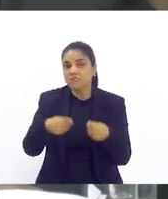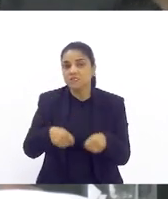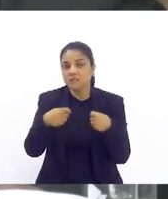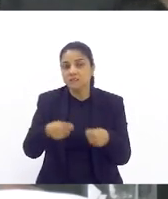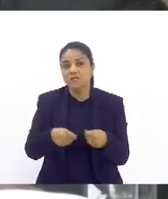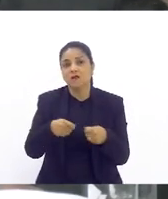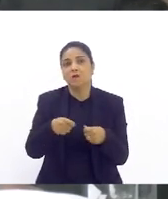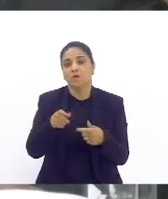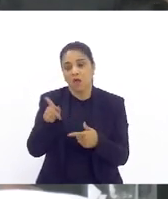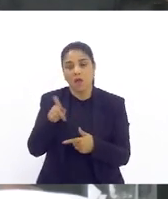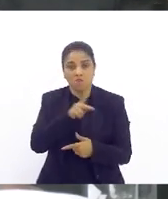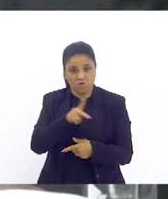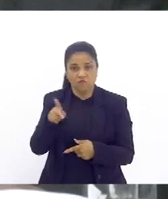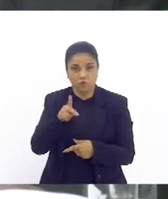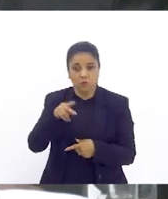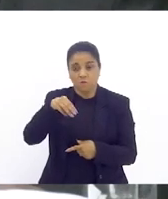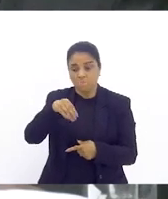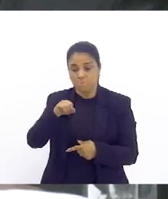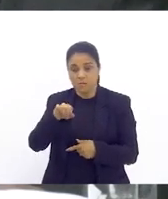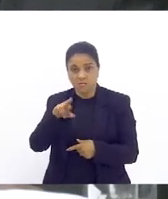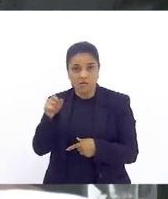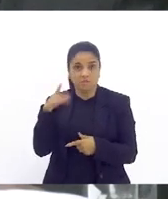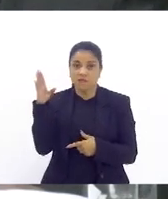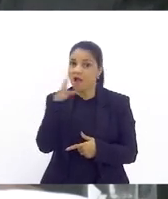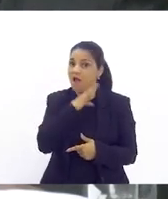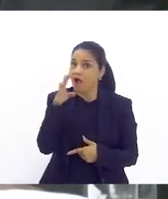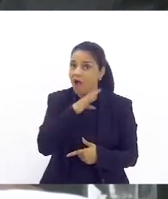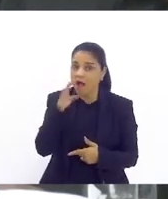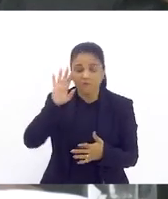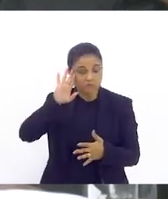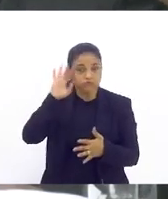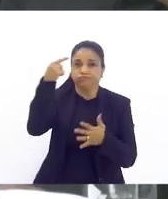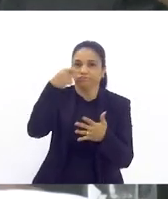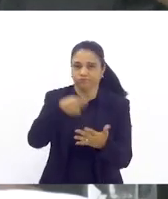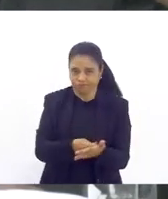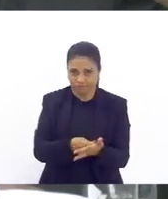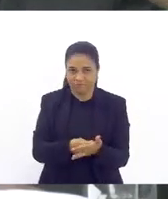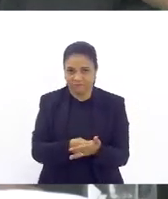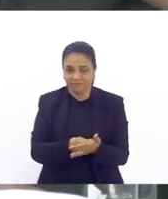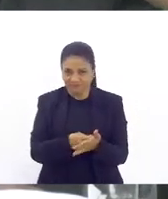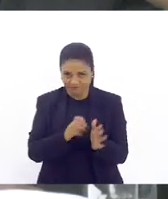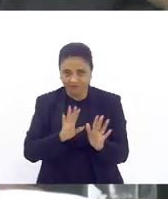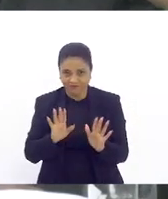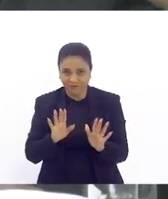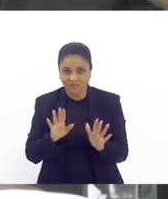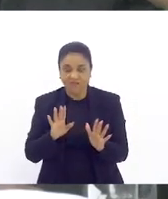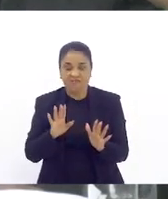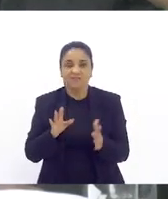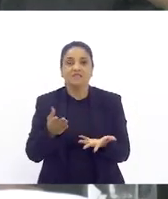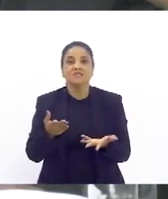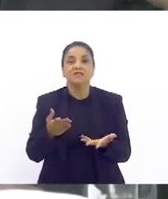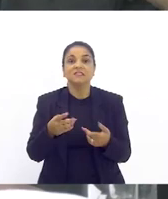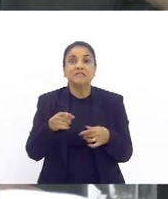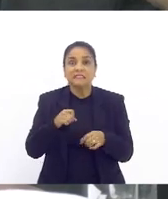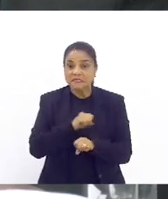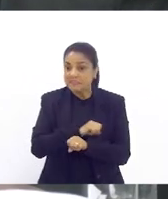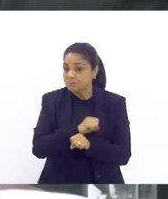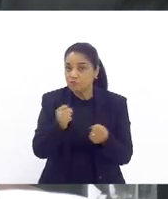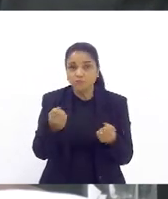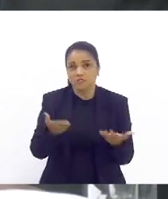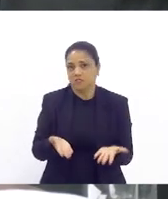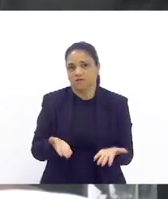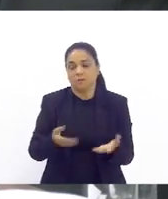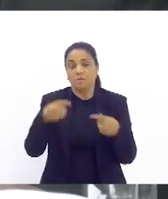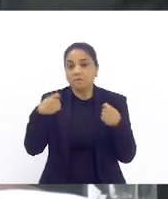Miriam falou sermos muito rápidos muito eficiente e não é possível se não fosse isso